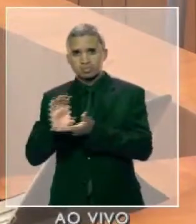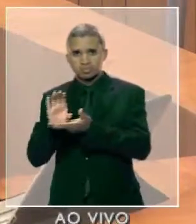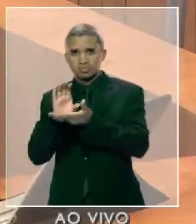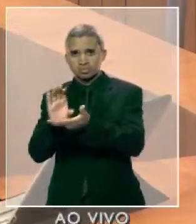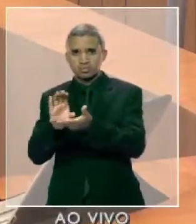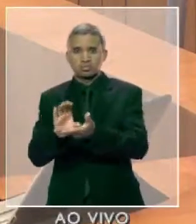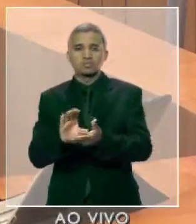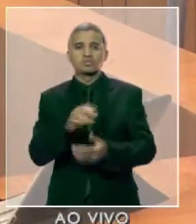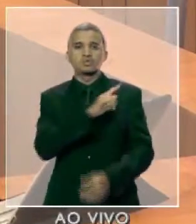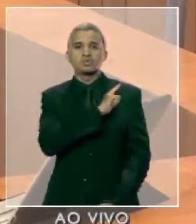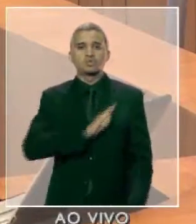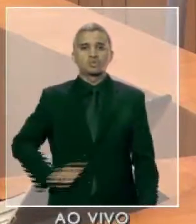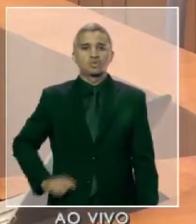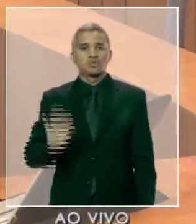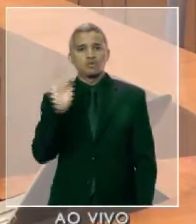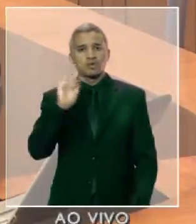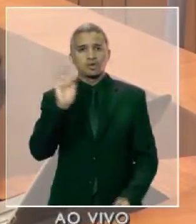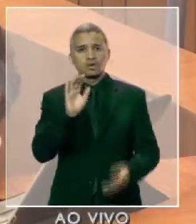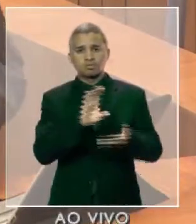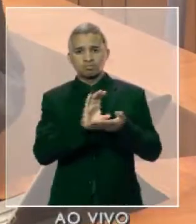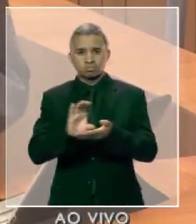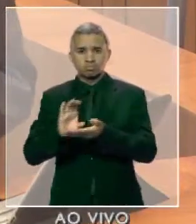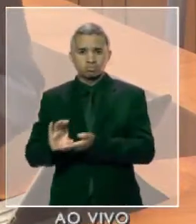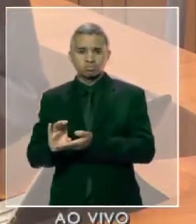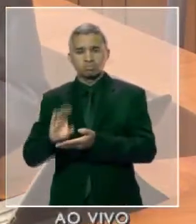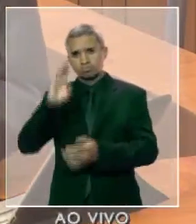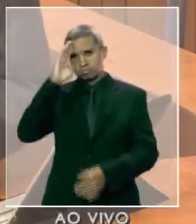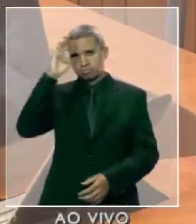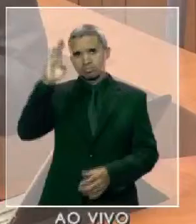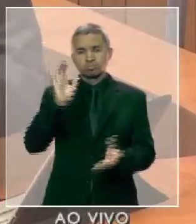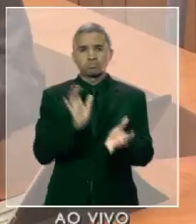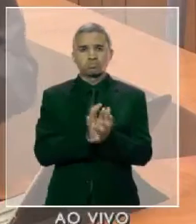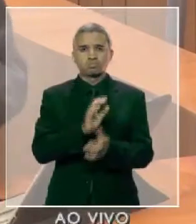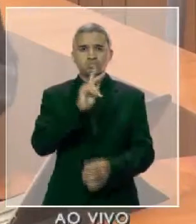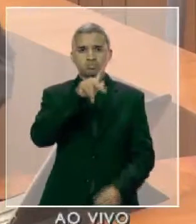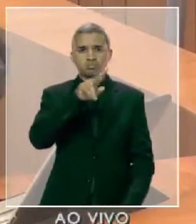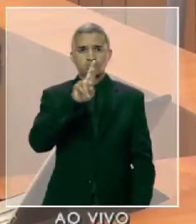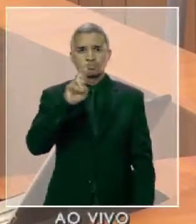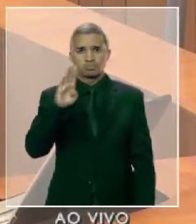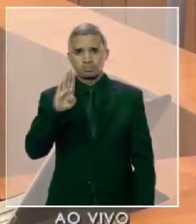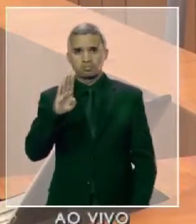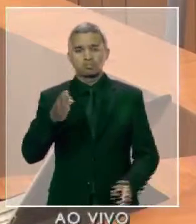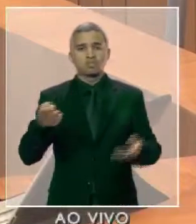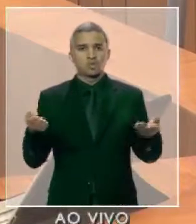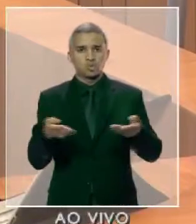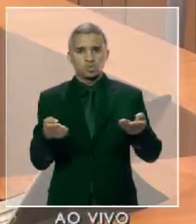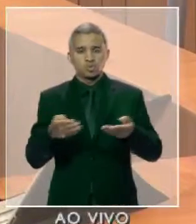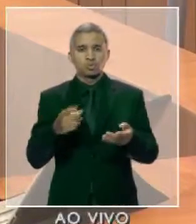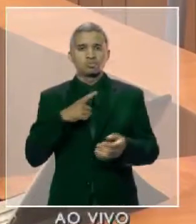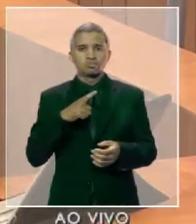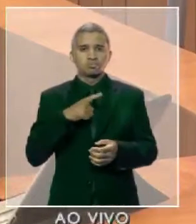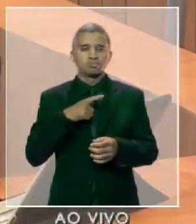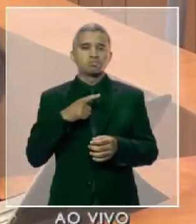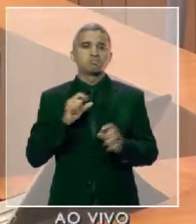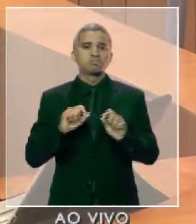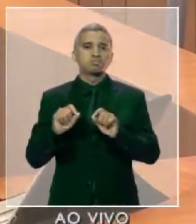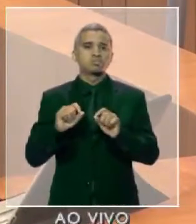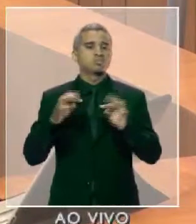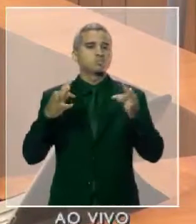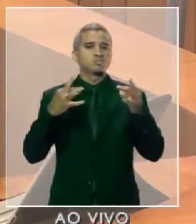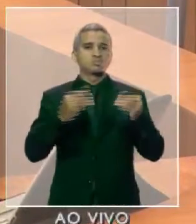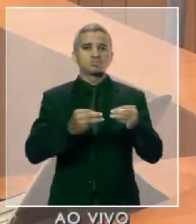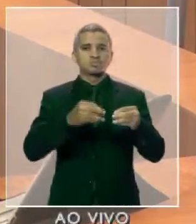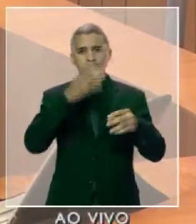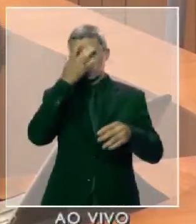investimentos do governo federal, mas, acima de tudo, da gestão do PRB, que hoje está sendo ali compartilhada com todos aqueles que fazem